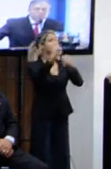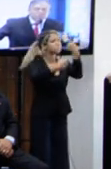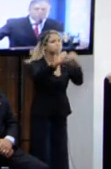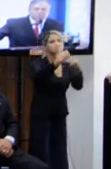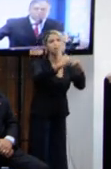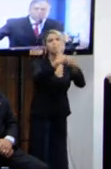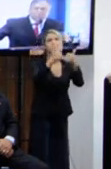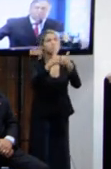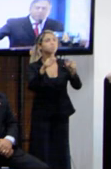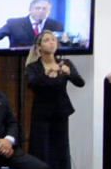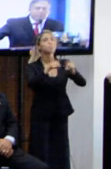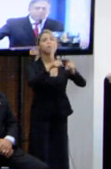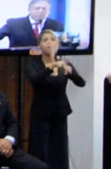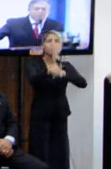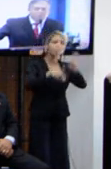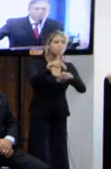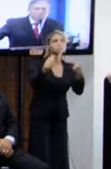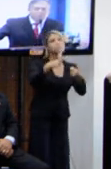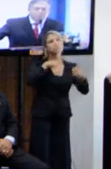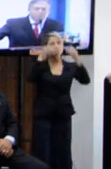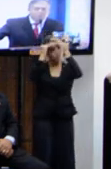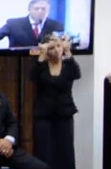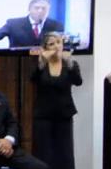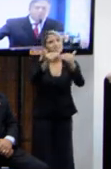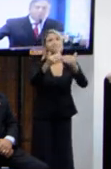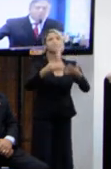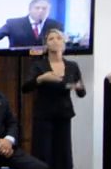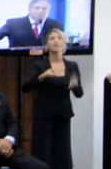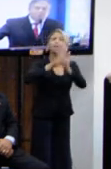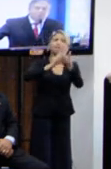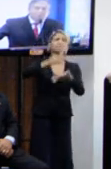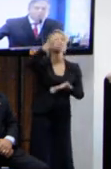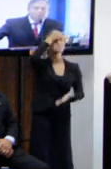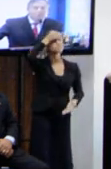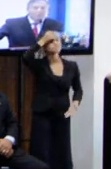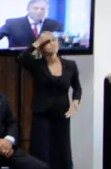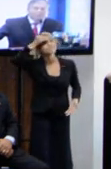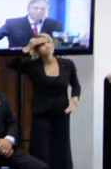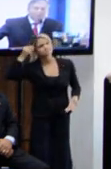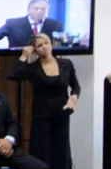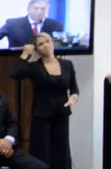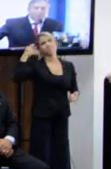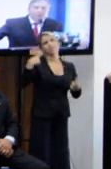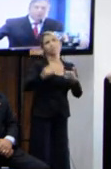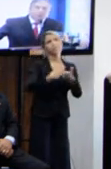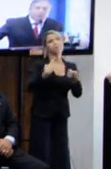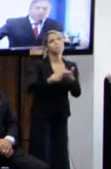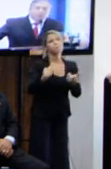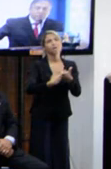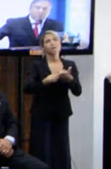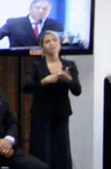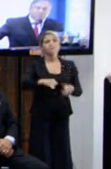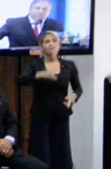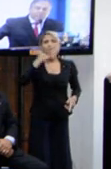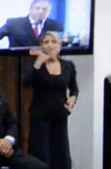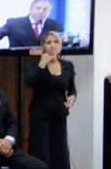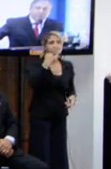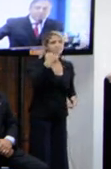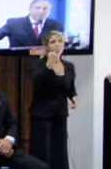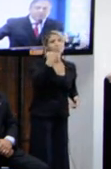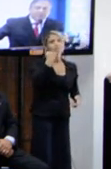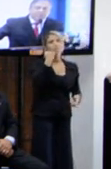nosso cidadão. Infelizmente, isso ficou esquecido quando a prefeitura, infelizmente, ao invés de